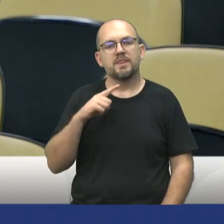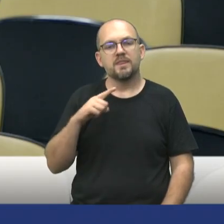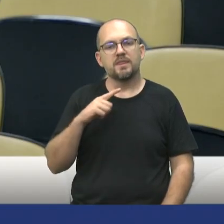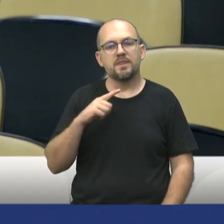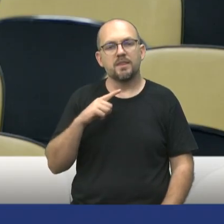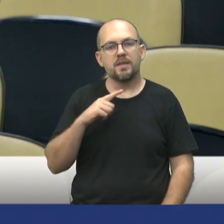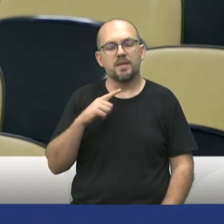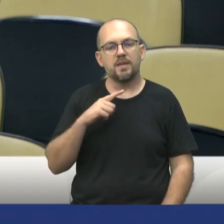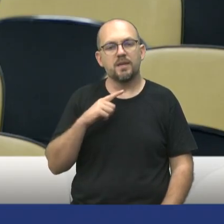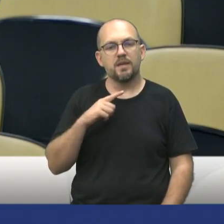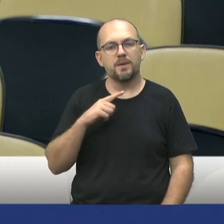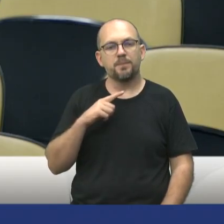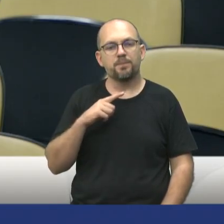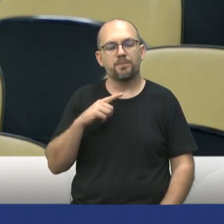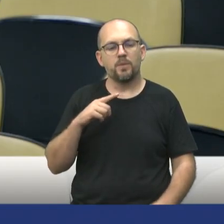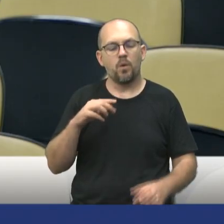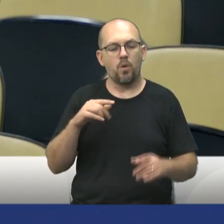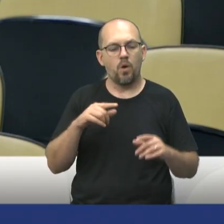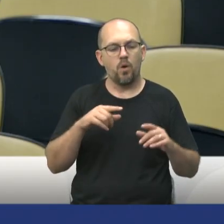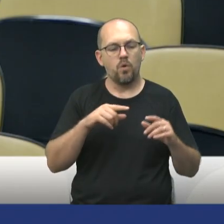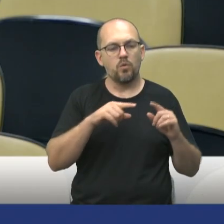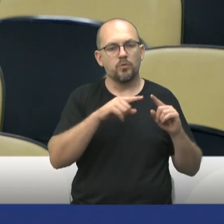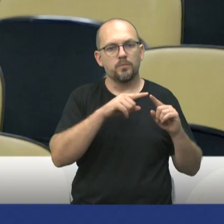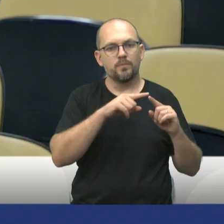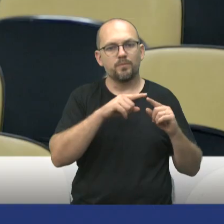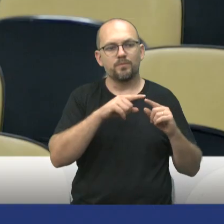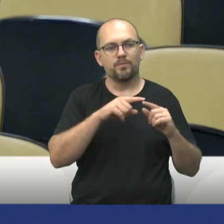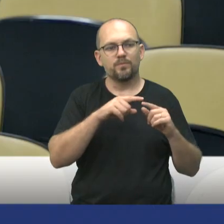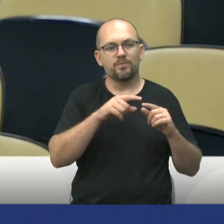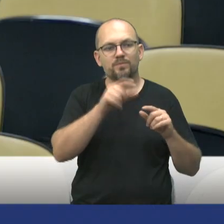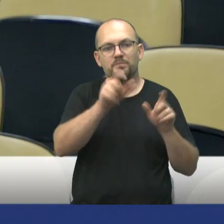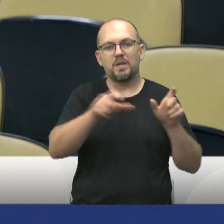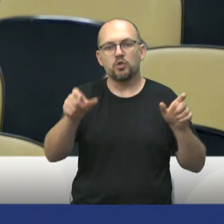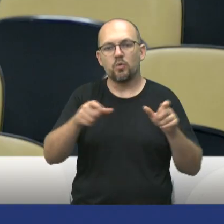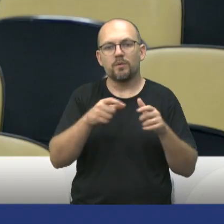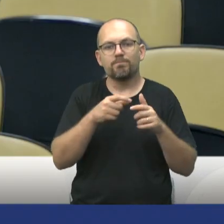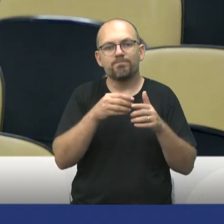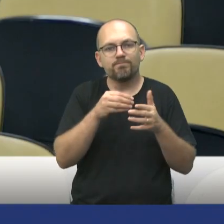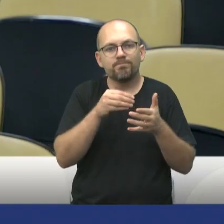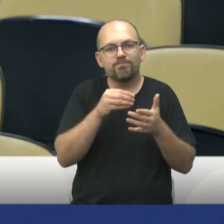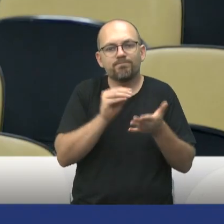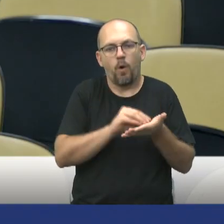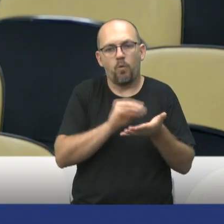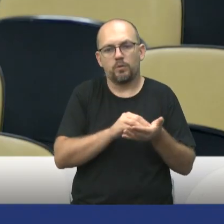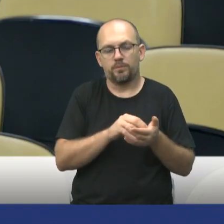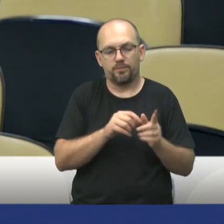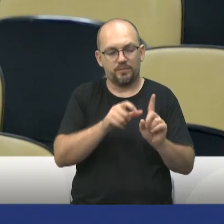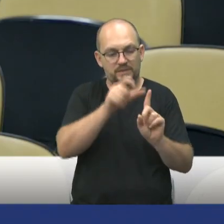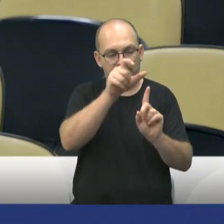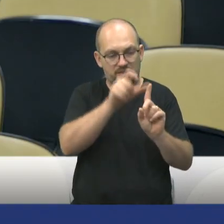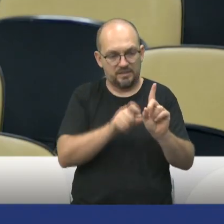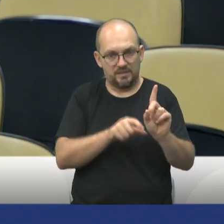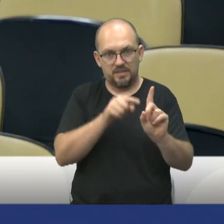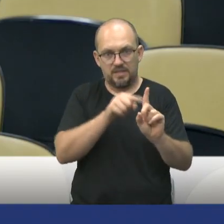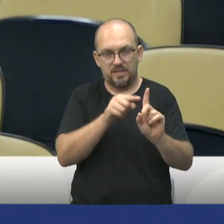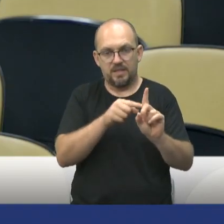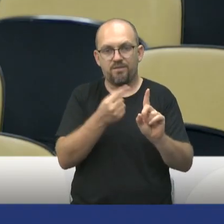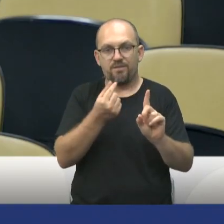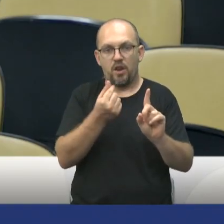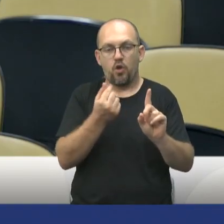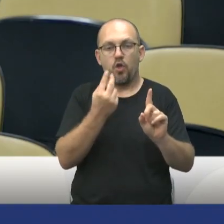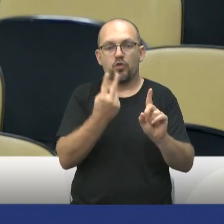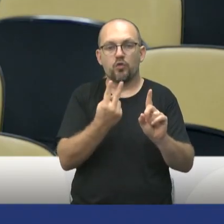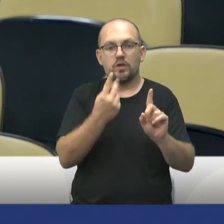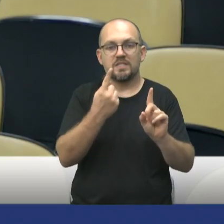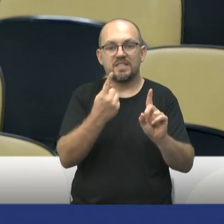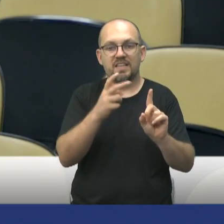diferença em relação ao déficit, né, do paciente. Só para vocês terem uma ideia, o paciente custa R$ 215, o